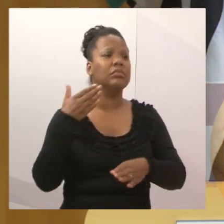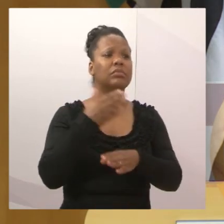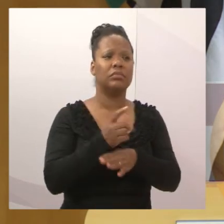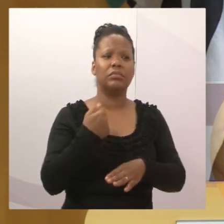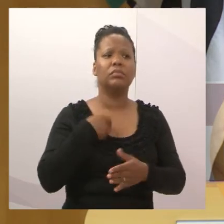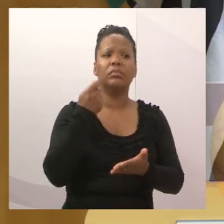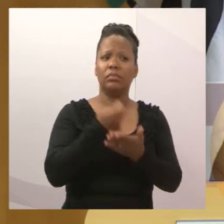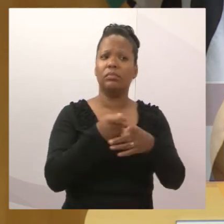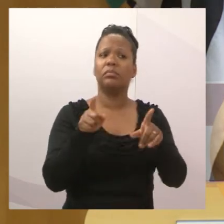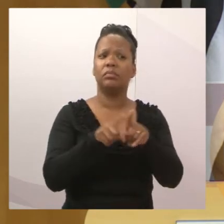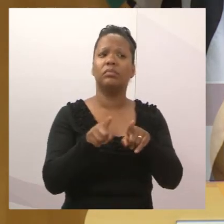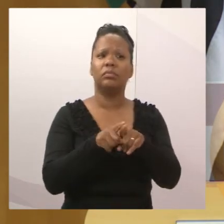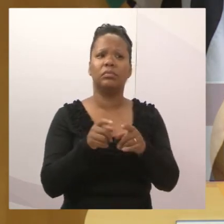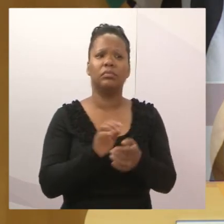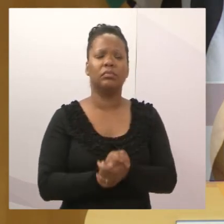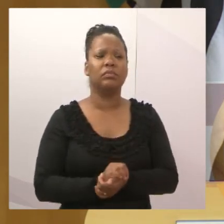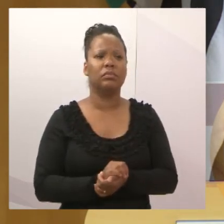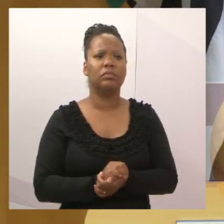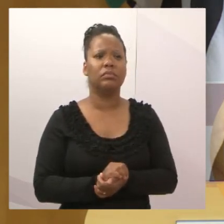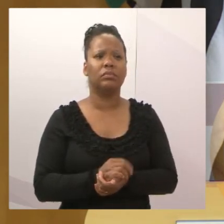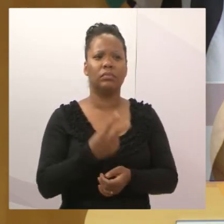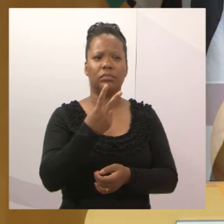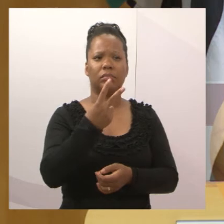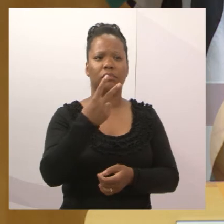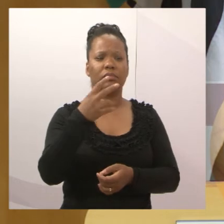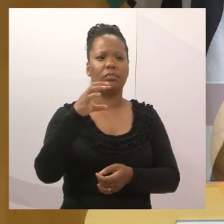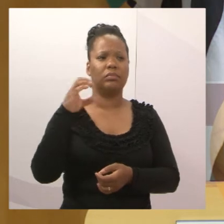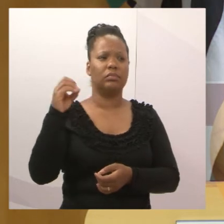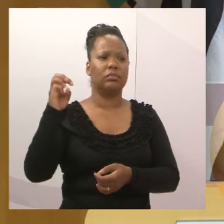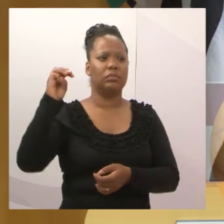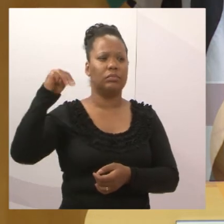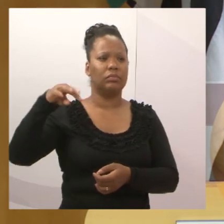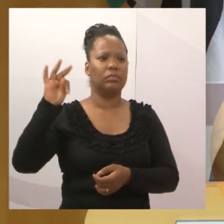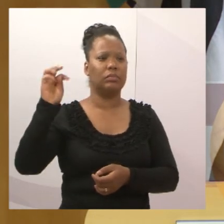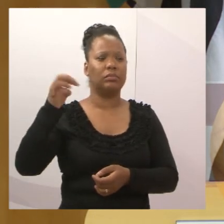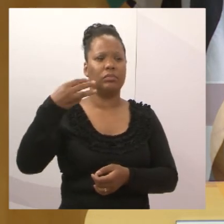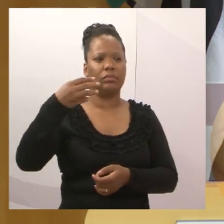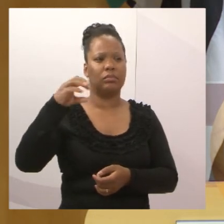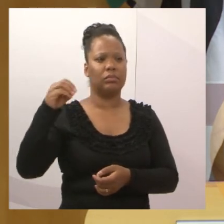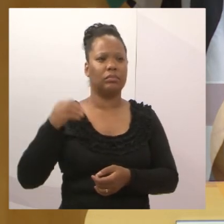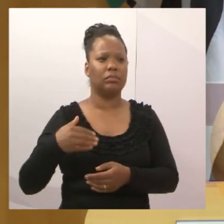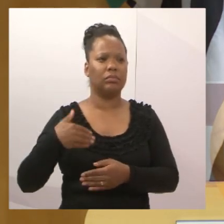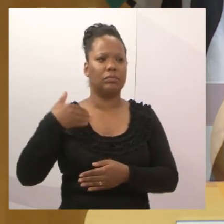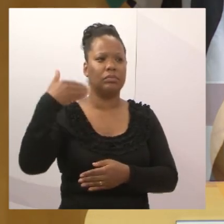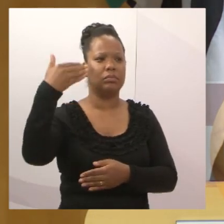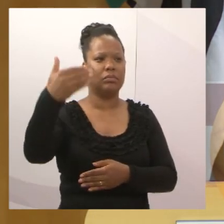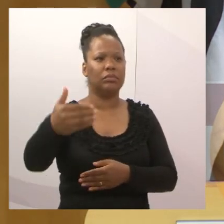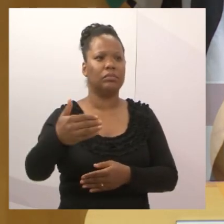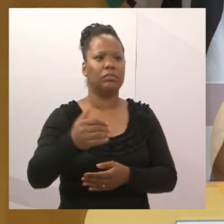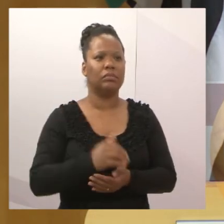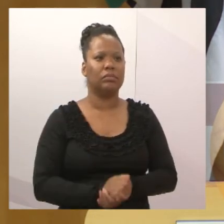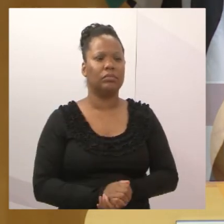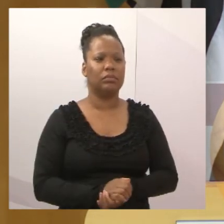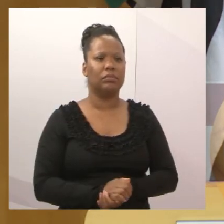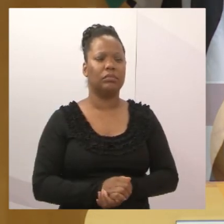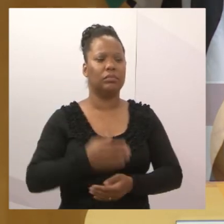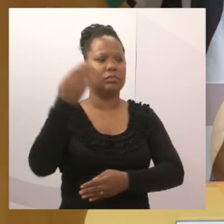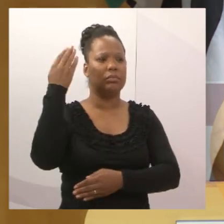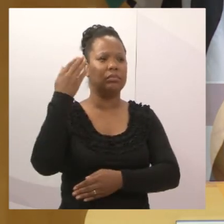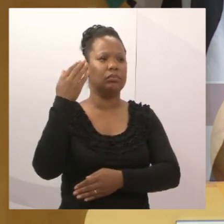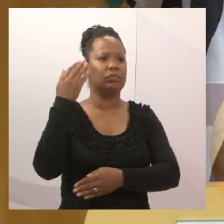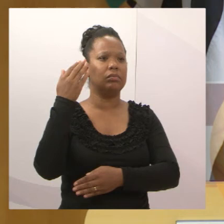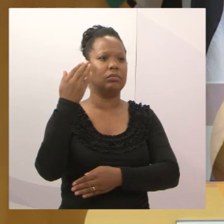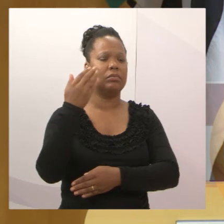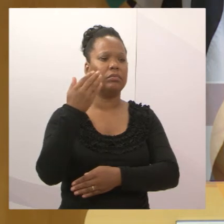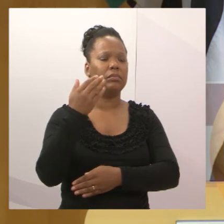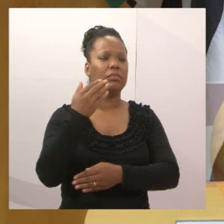também. Aí você anda 200 metros, 300 metros para frente, você tem lá um portal de